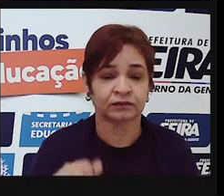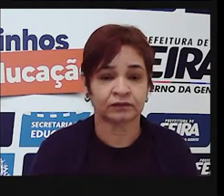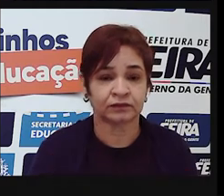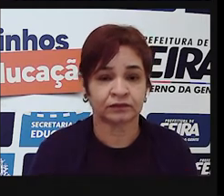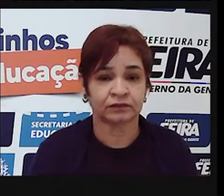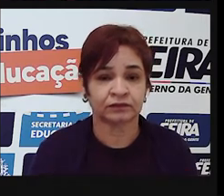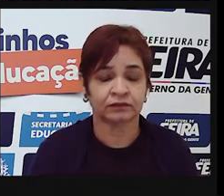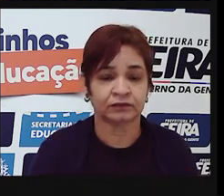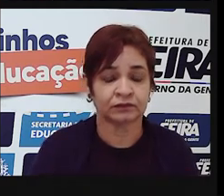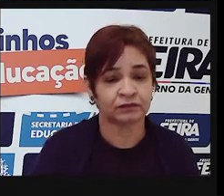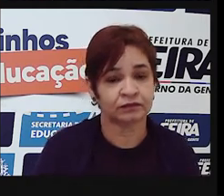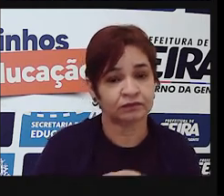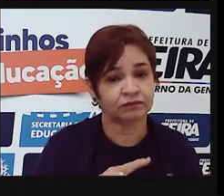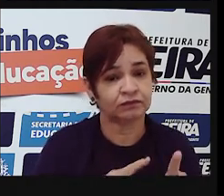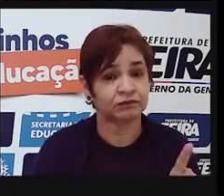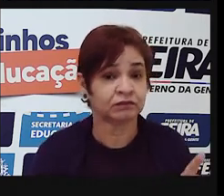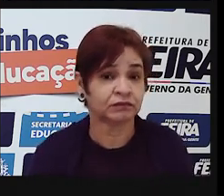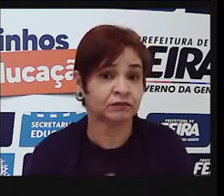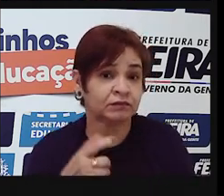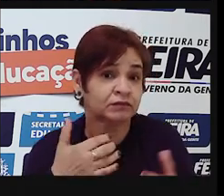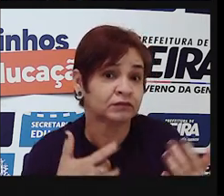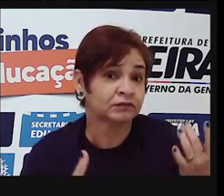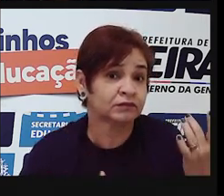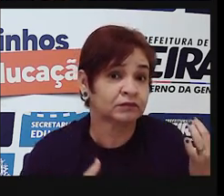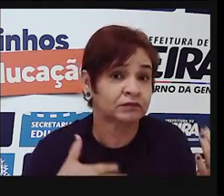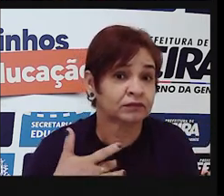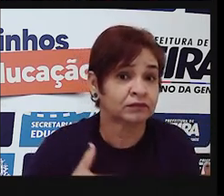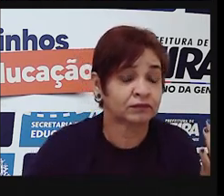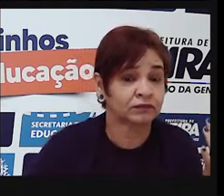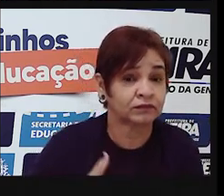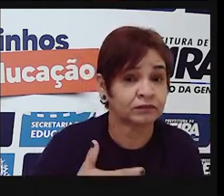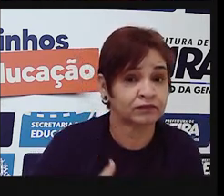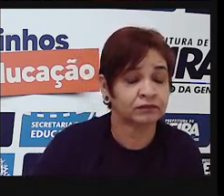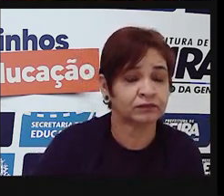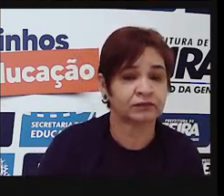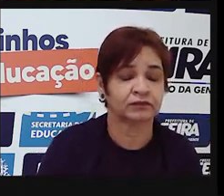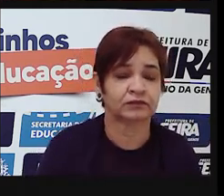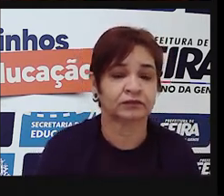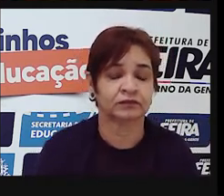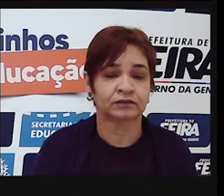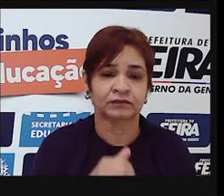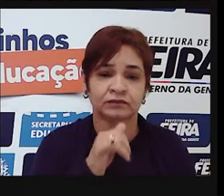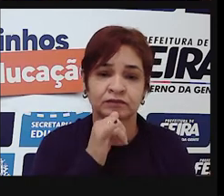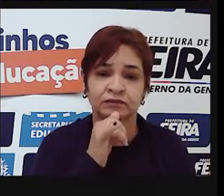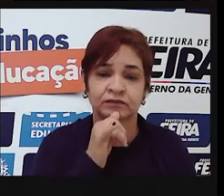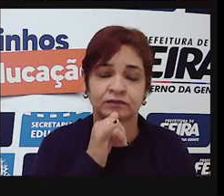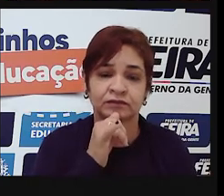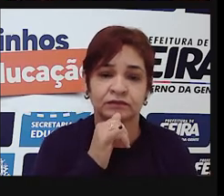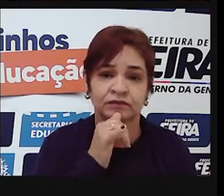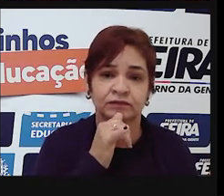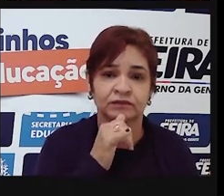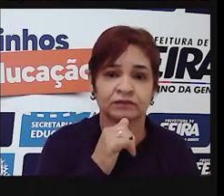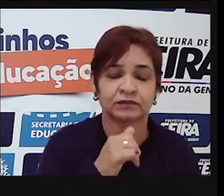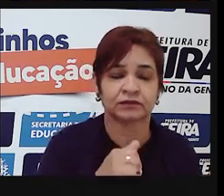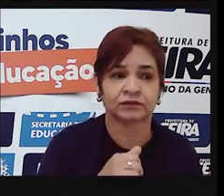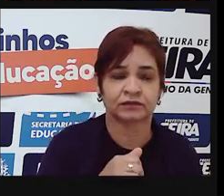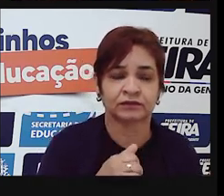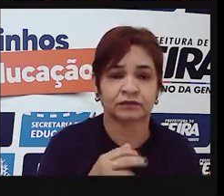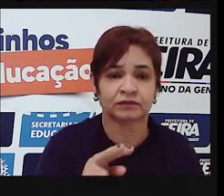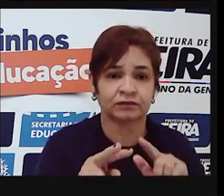letra. É assim. A harmonia é a mistura de sons e acordes de sons que são tocados ao mesmo